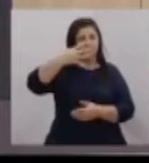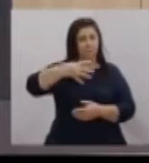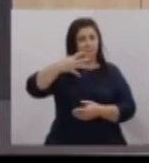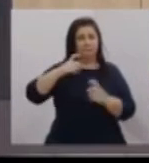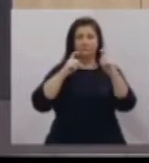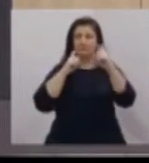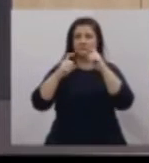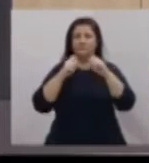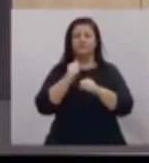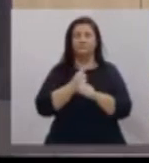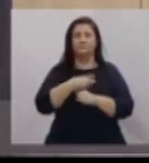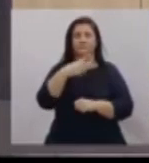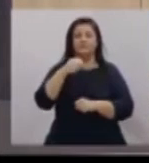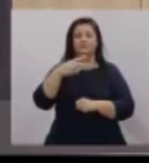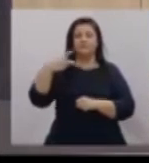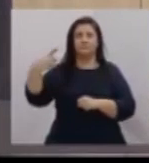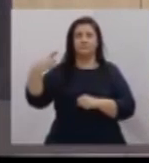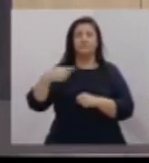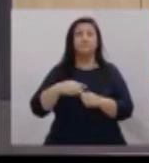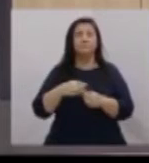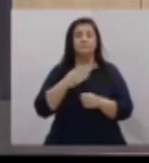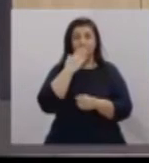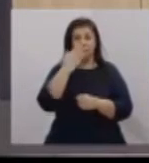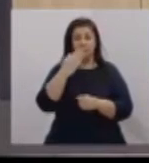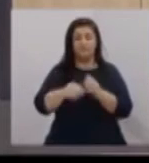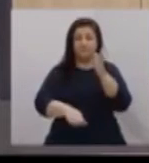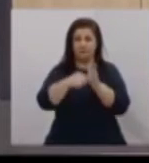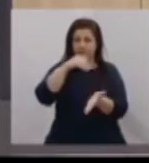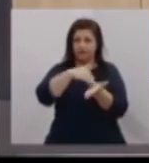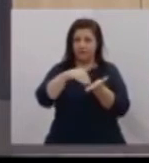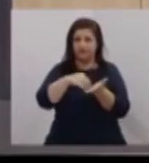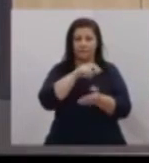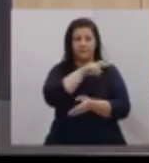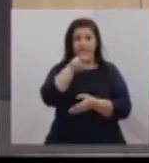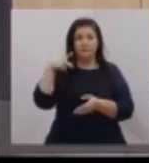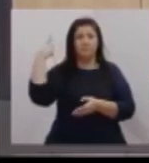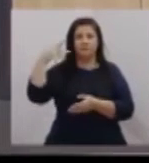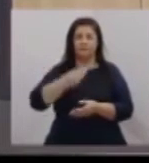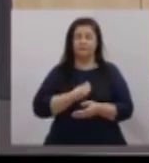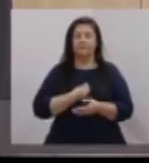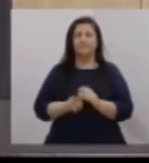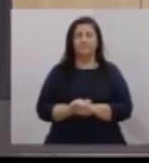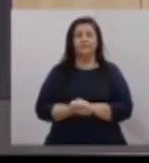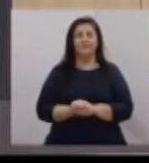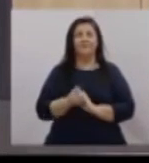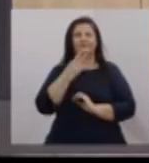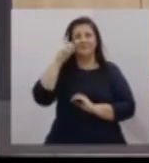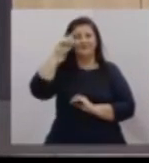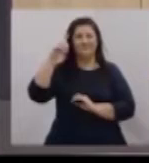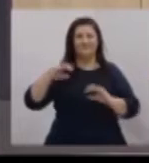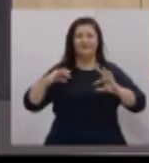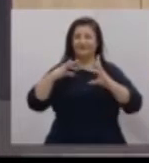ano de 2021, solicito ao primeiro secretário que faça a verificação de presença. Bom dia a